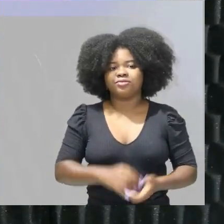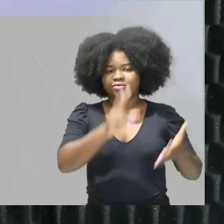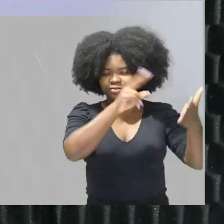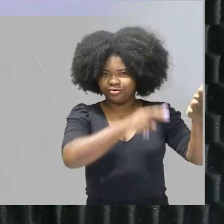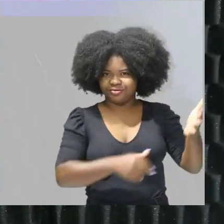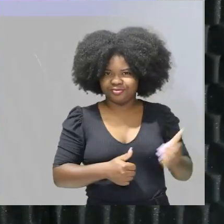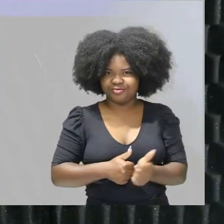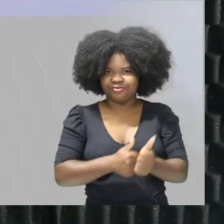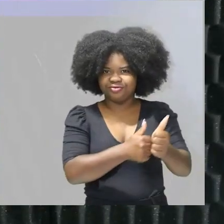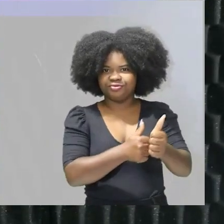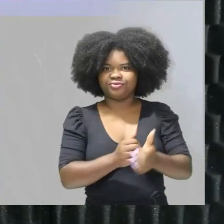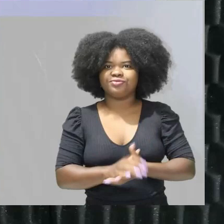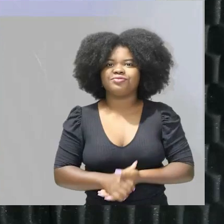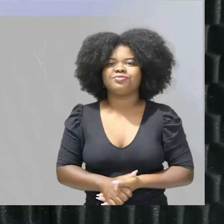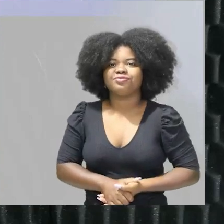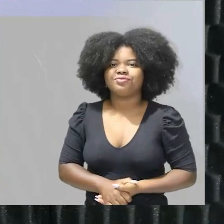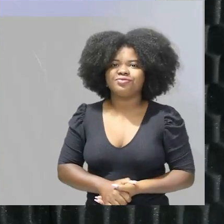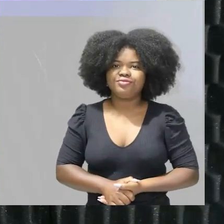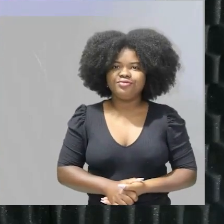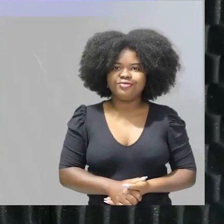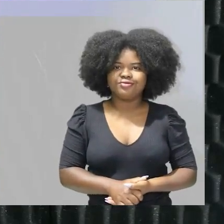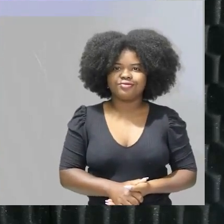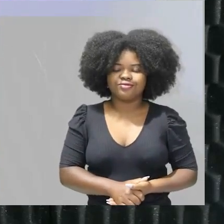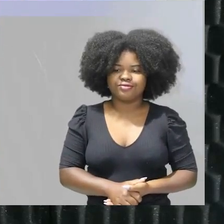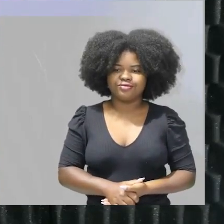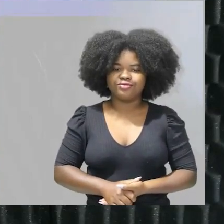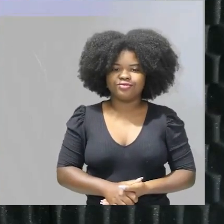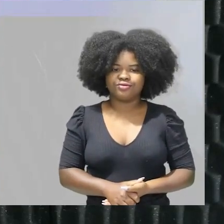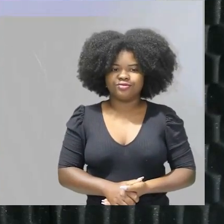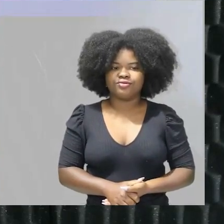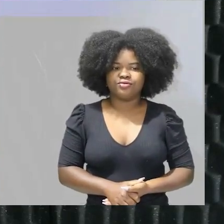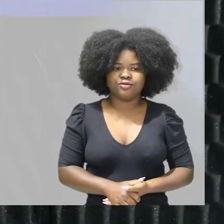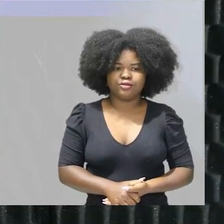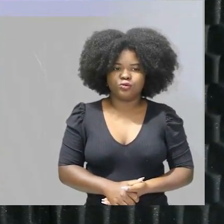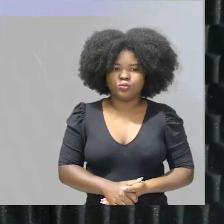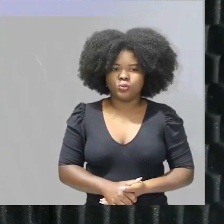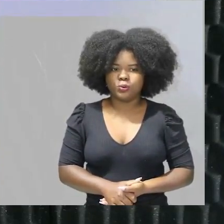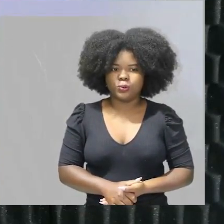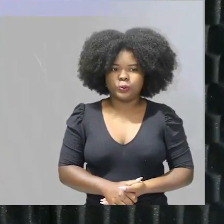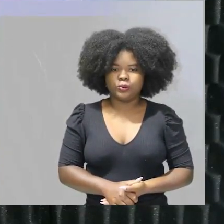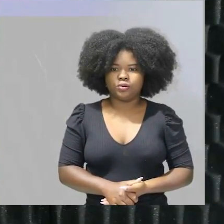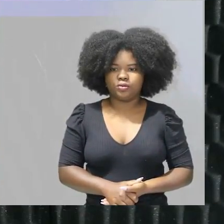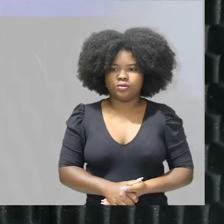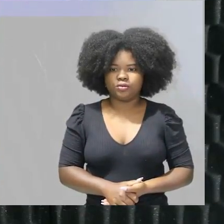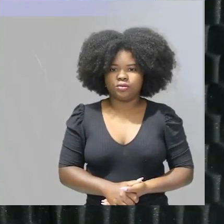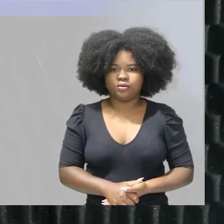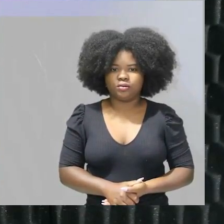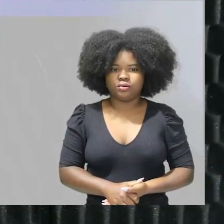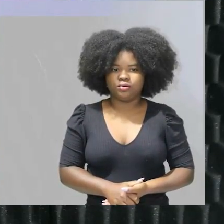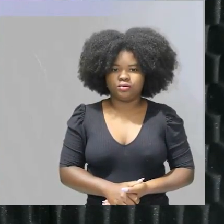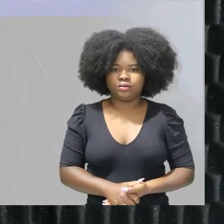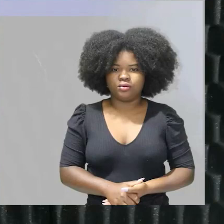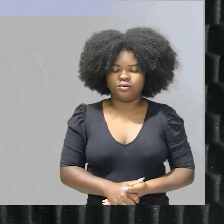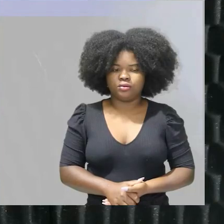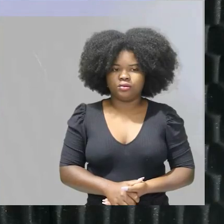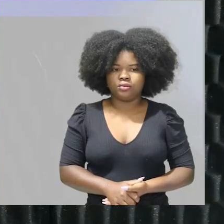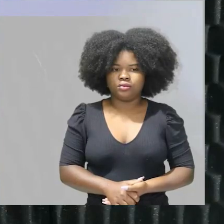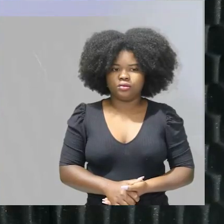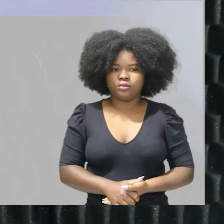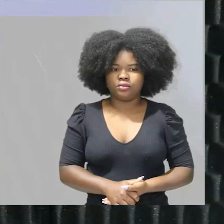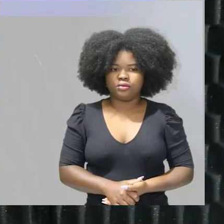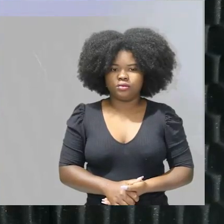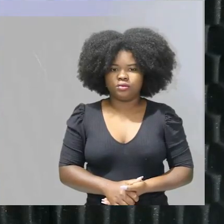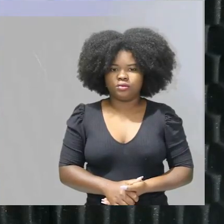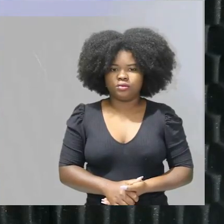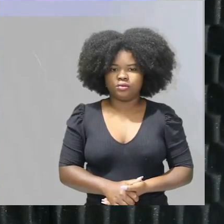de admiração e veneração sempre crescentes o céu estrelado sobre mim e a Lei moral em mim ou